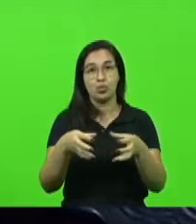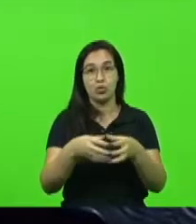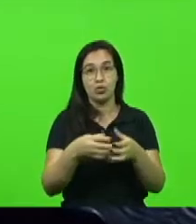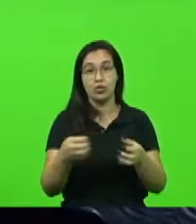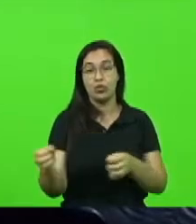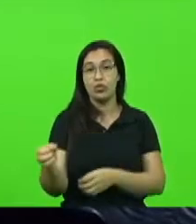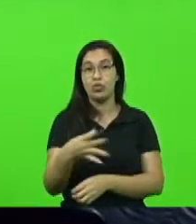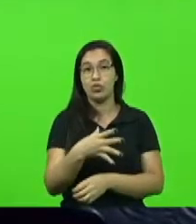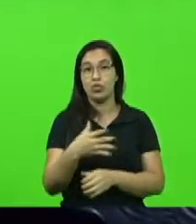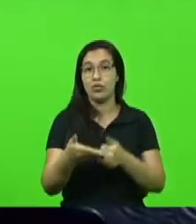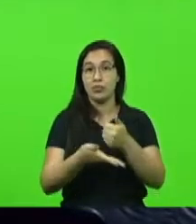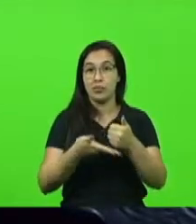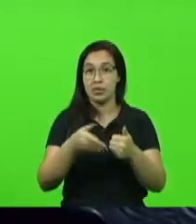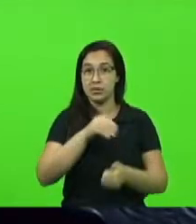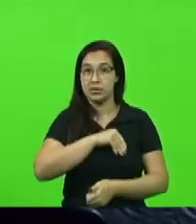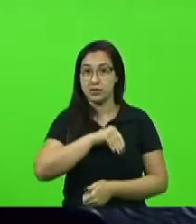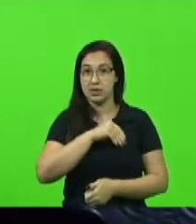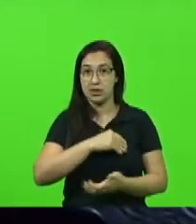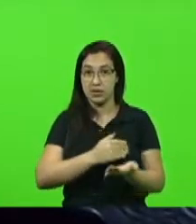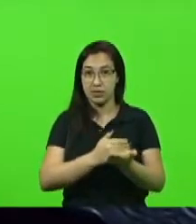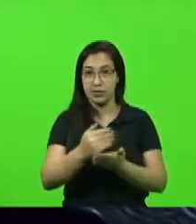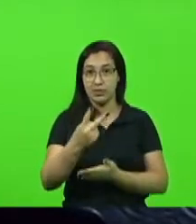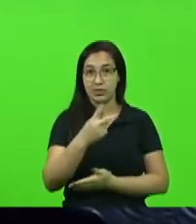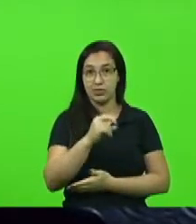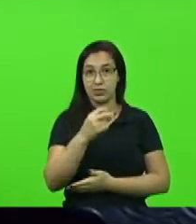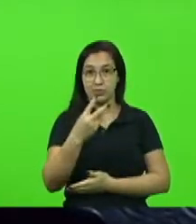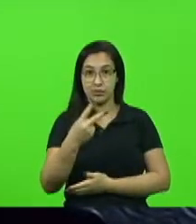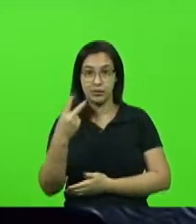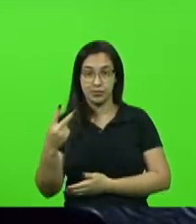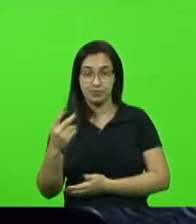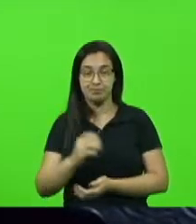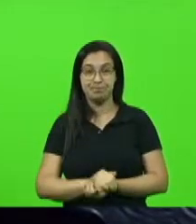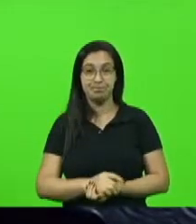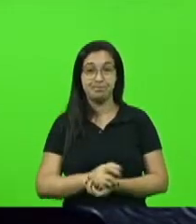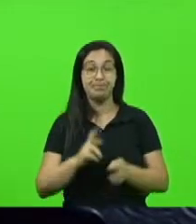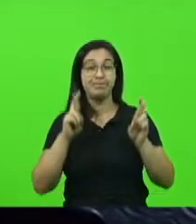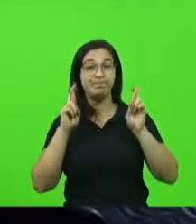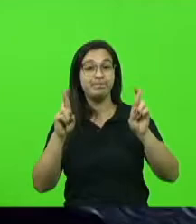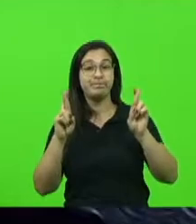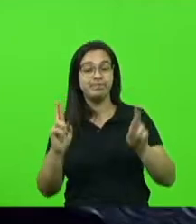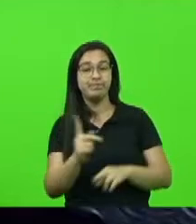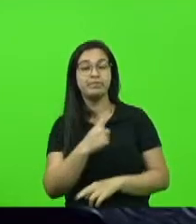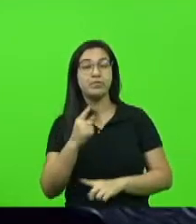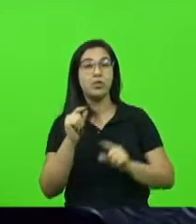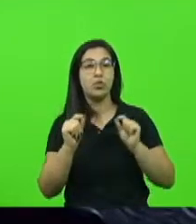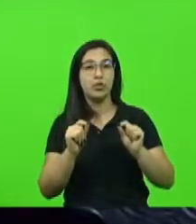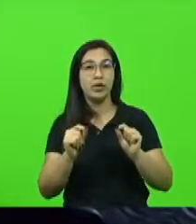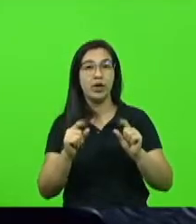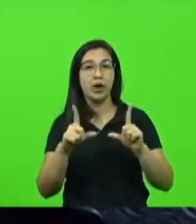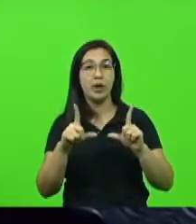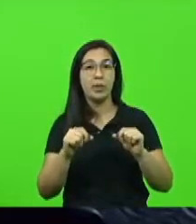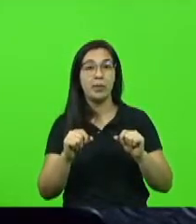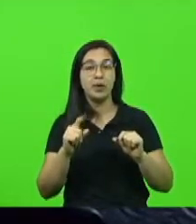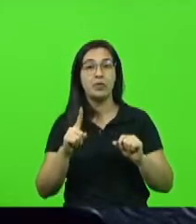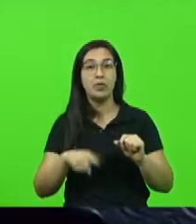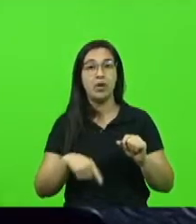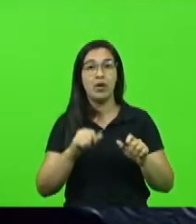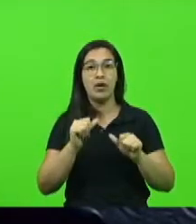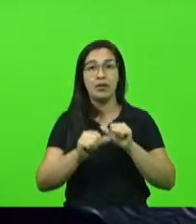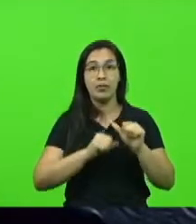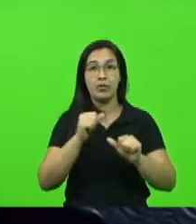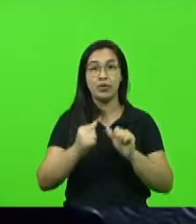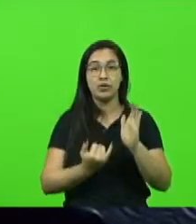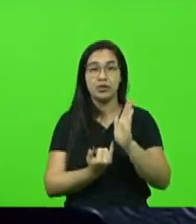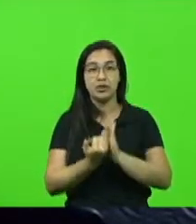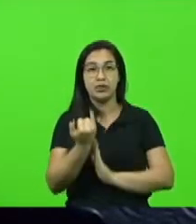de 2022. A nossa maior expectativa, senhores deputados, é de que o mínimo regional tenha uma recomposição da inflação e